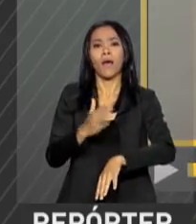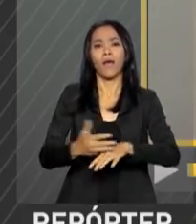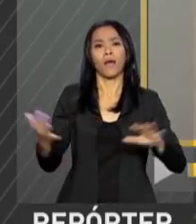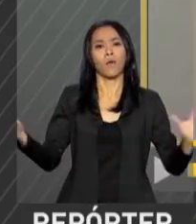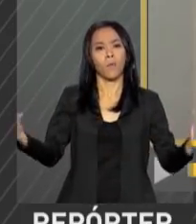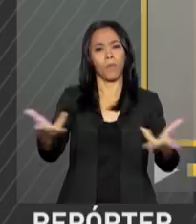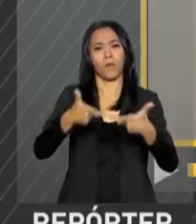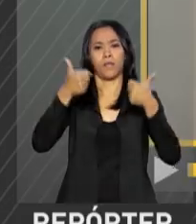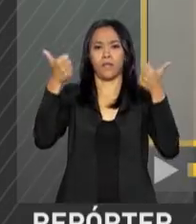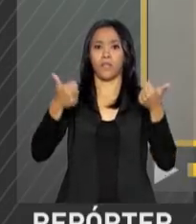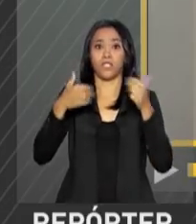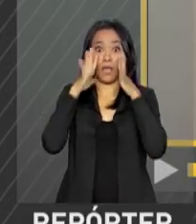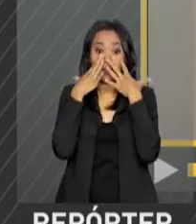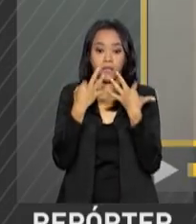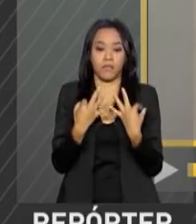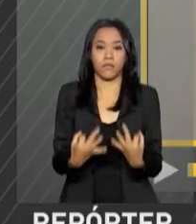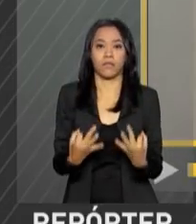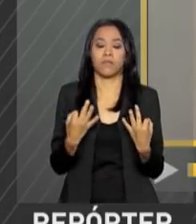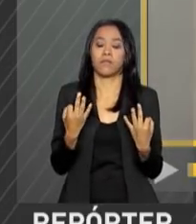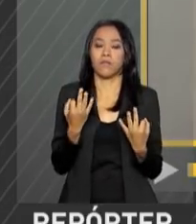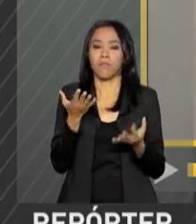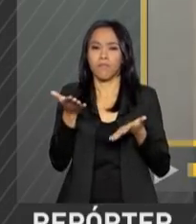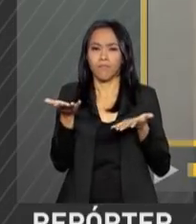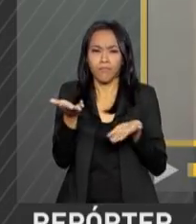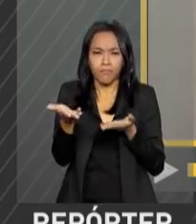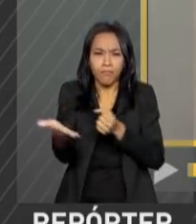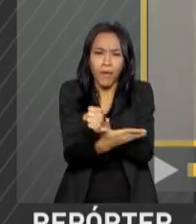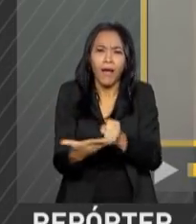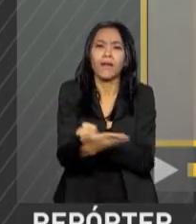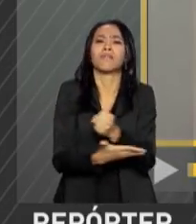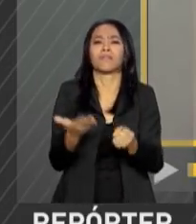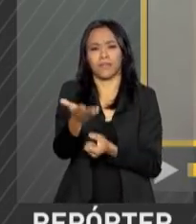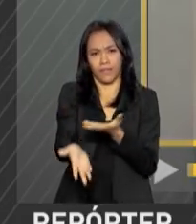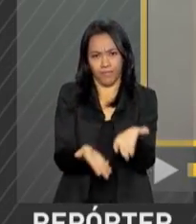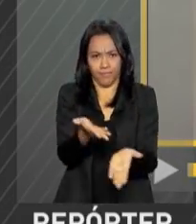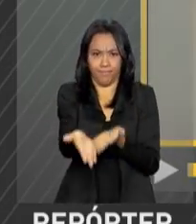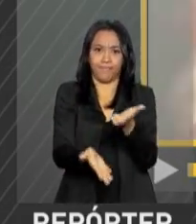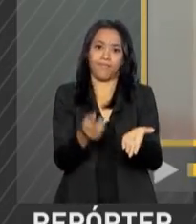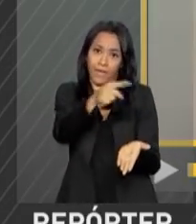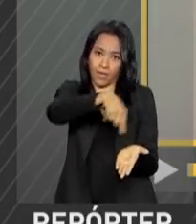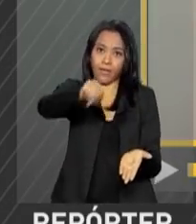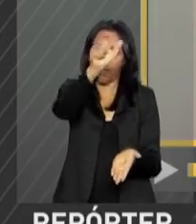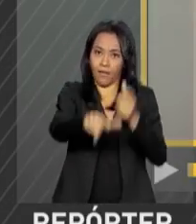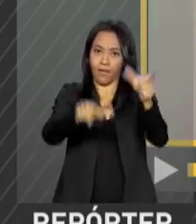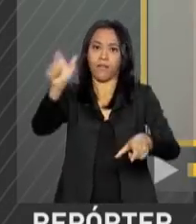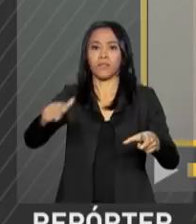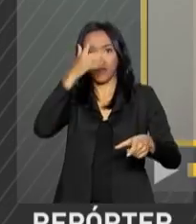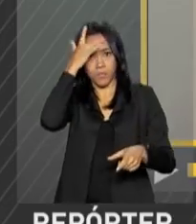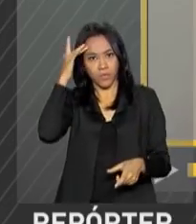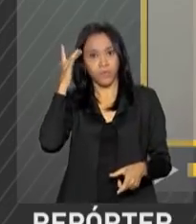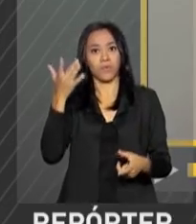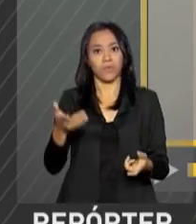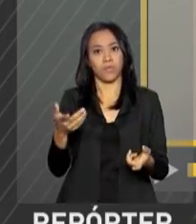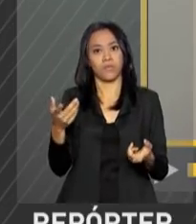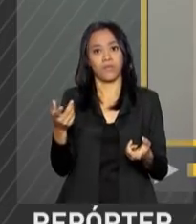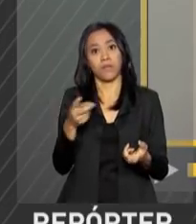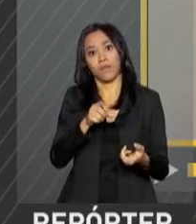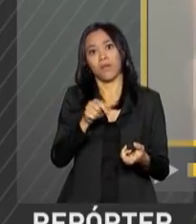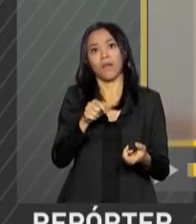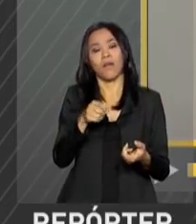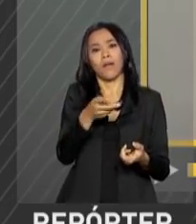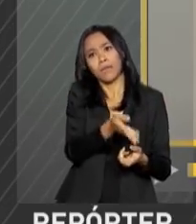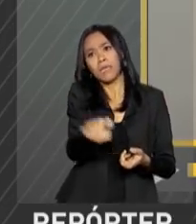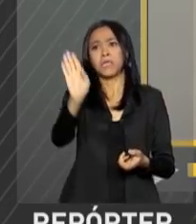todo o brasil e com isso a diminuição na necessidade de que essas pessoas vão para uma internação hospitalar